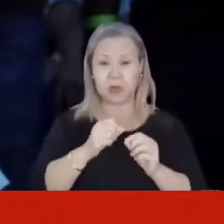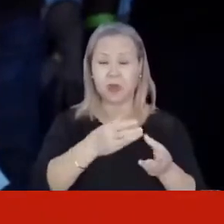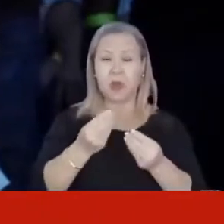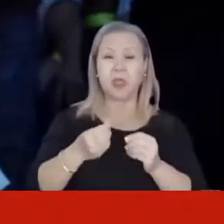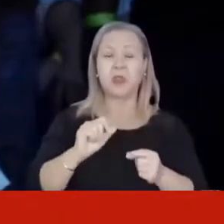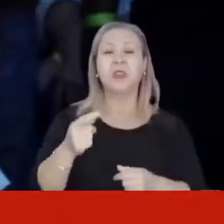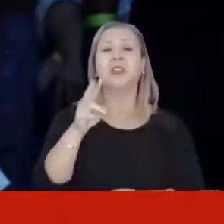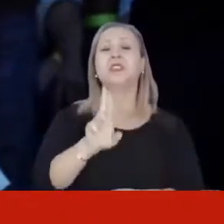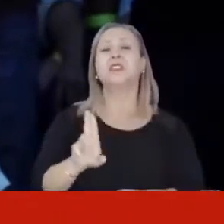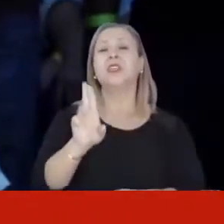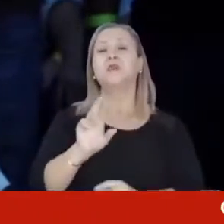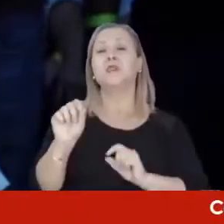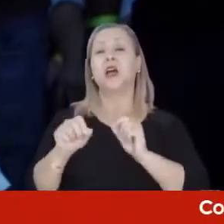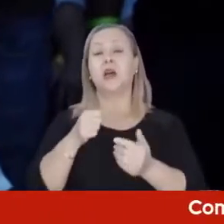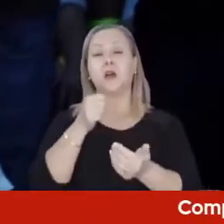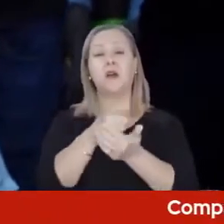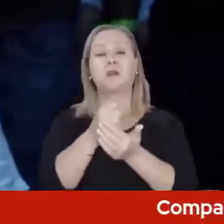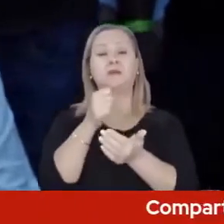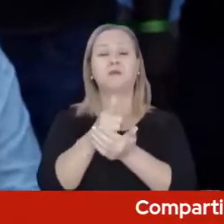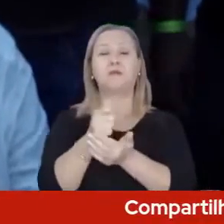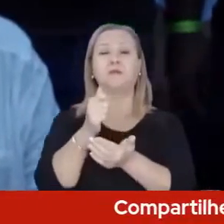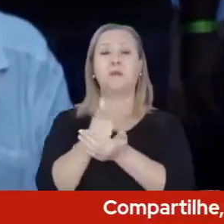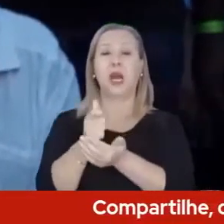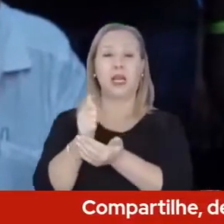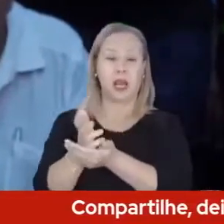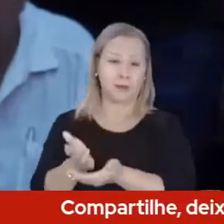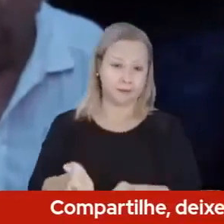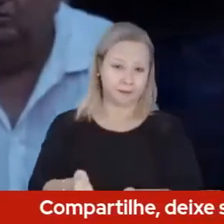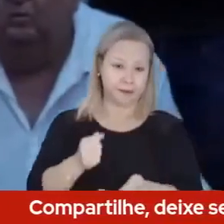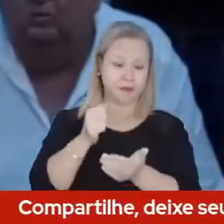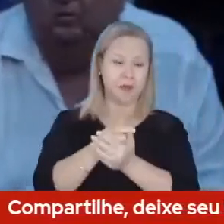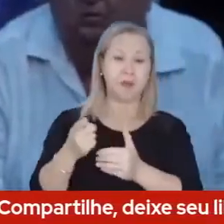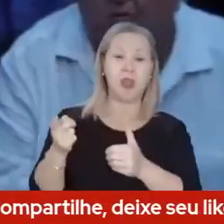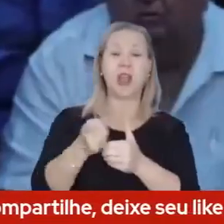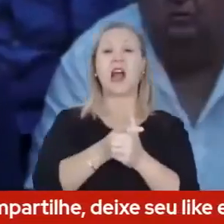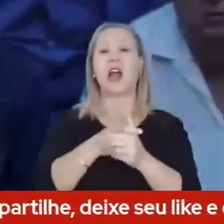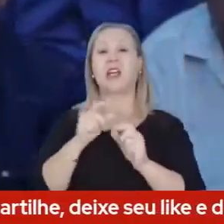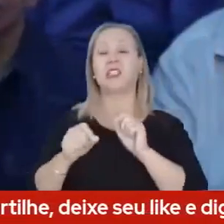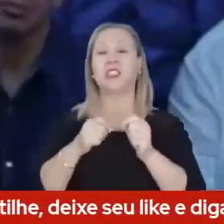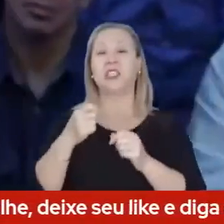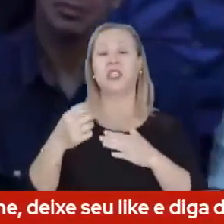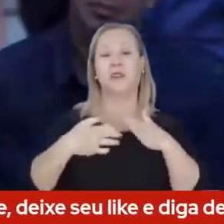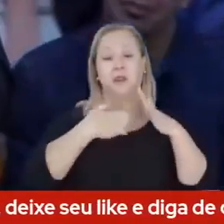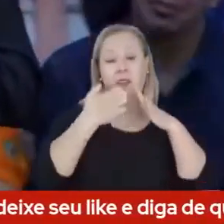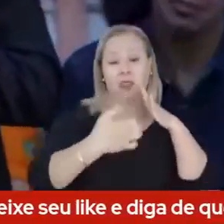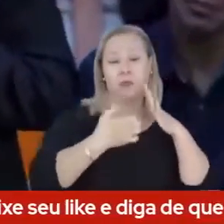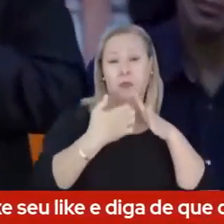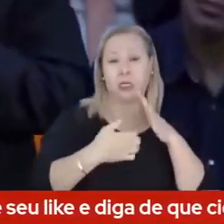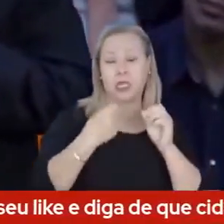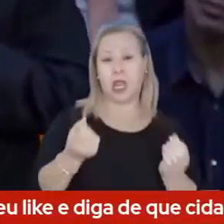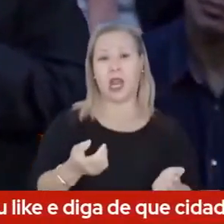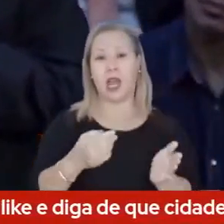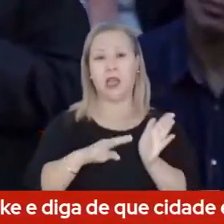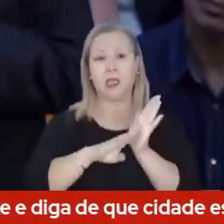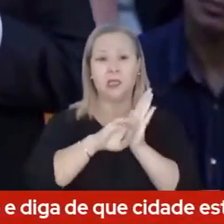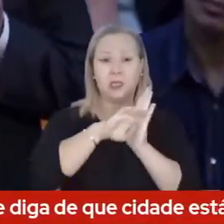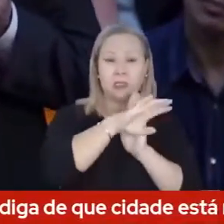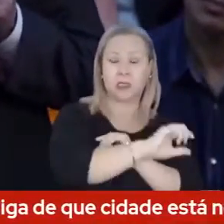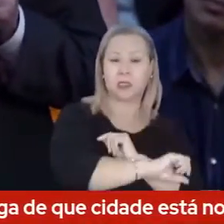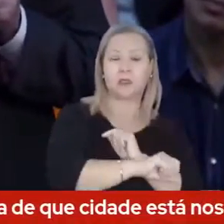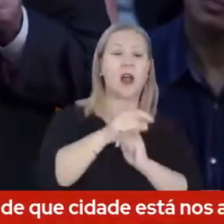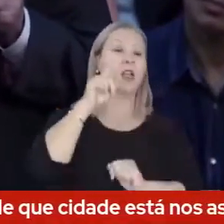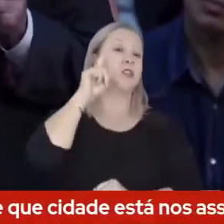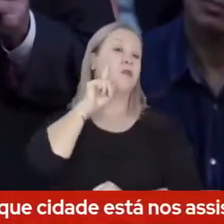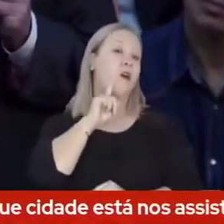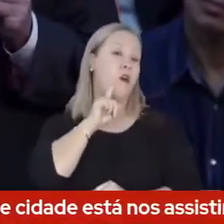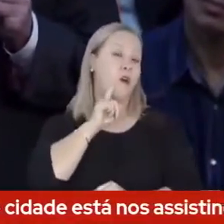para pagar, sabe, os dividendos dos acionistas, sobretudo os acionistas minoritários de Nova York. A